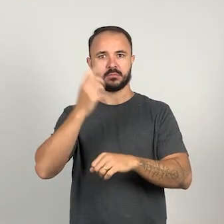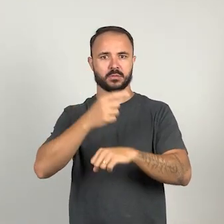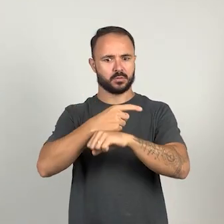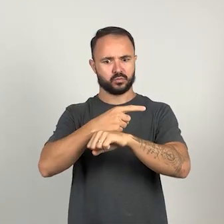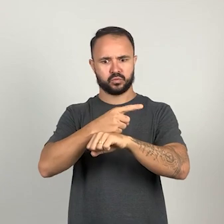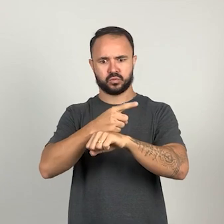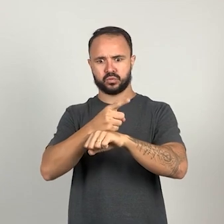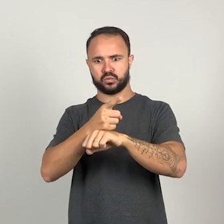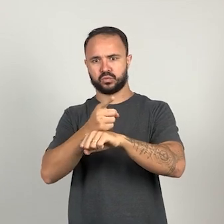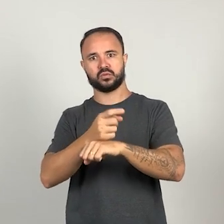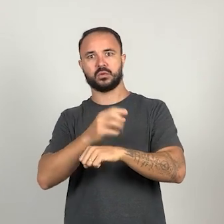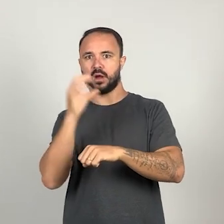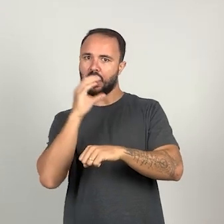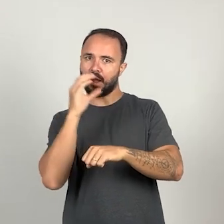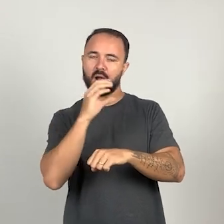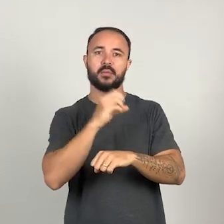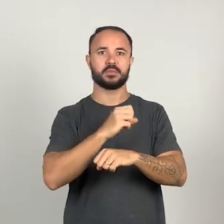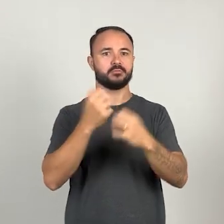alta,